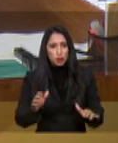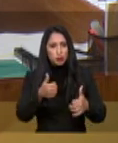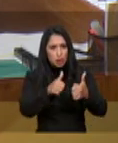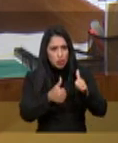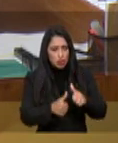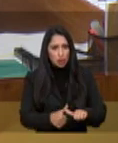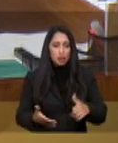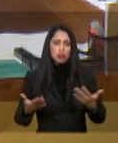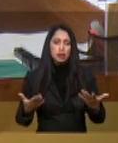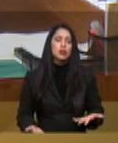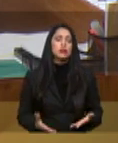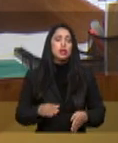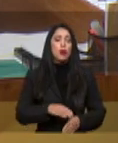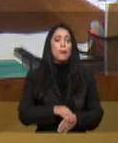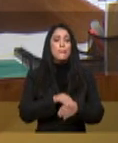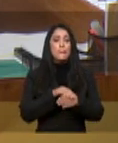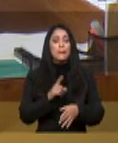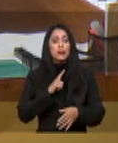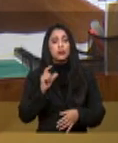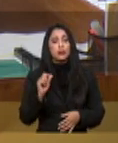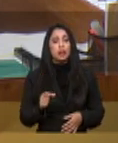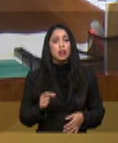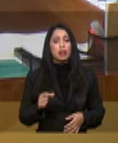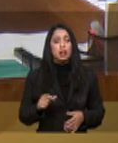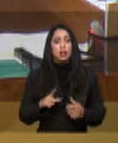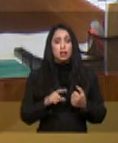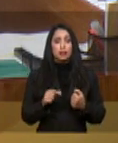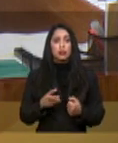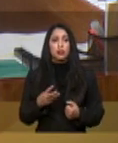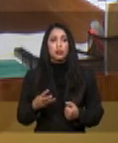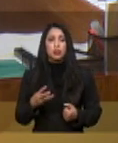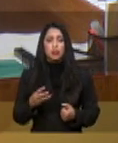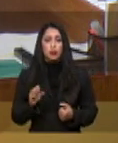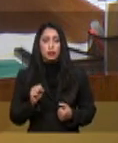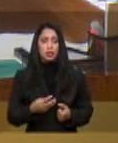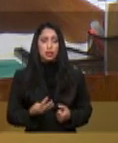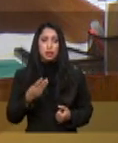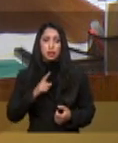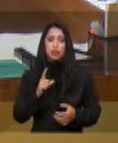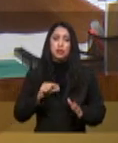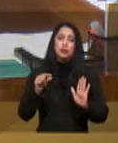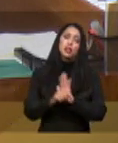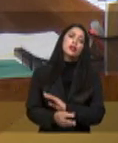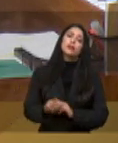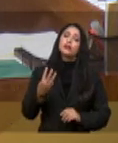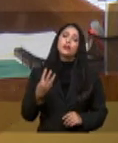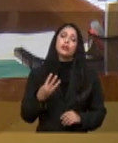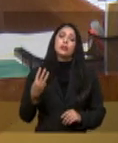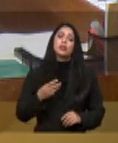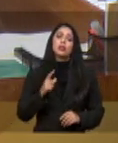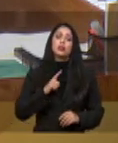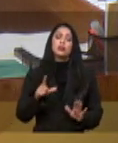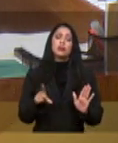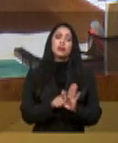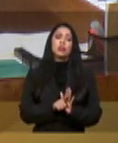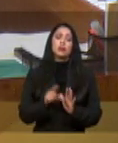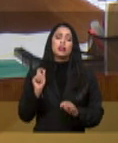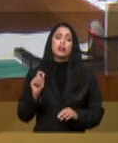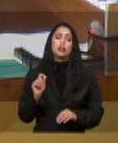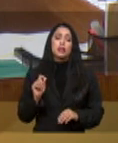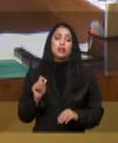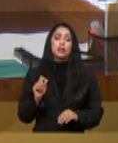jurídico tutelado. O próprio artigo 83 da Lei 9.430, de 96, no parágrafo 3º, inserido pela Lei